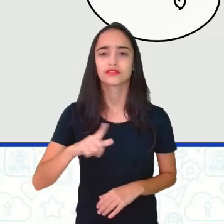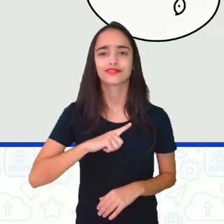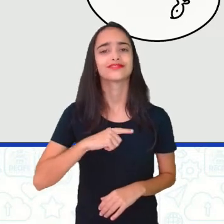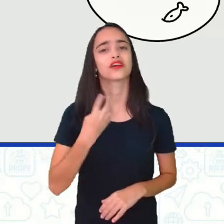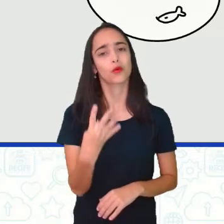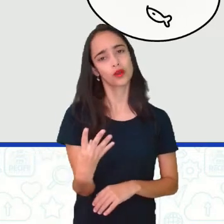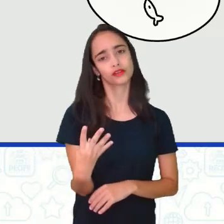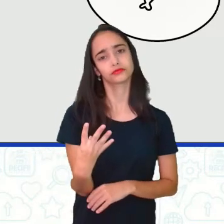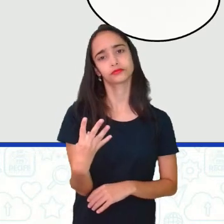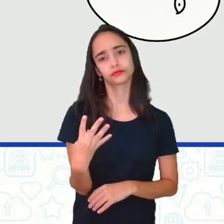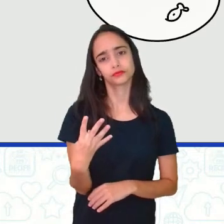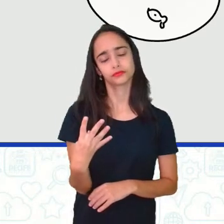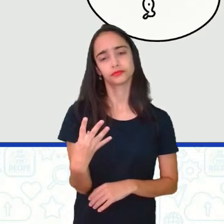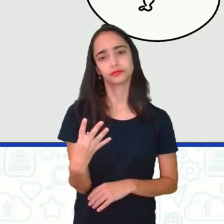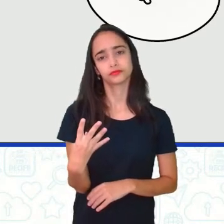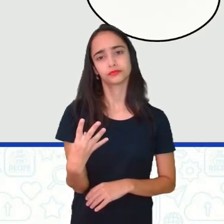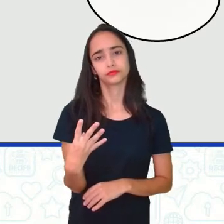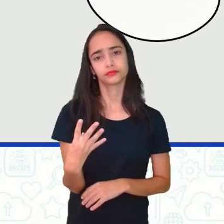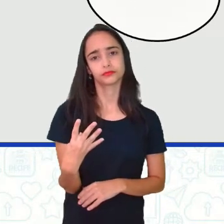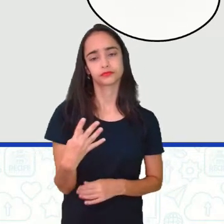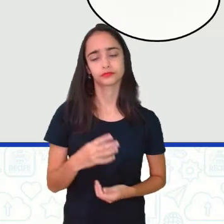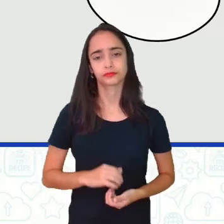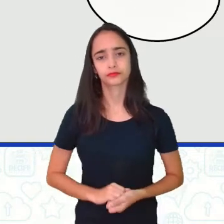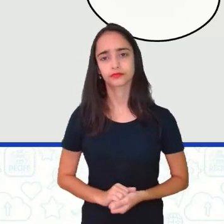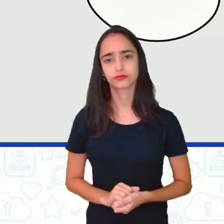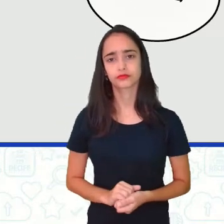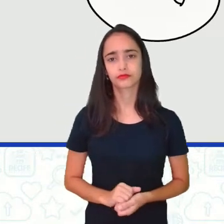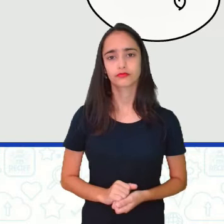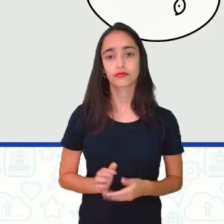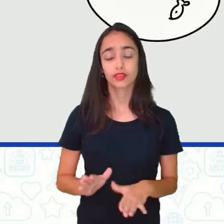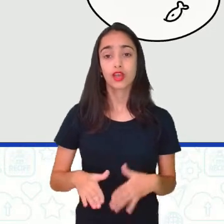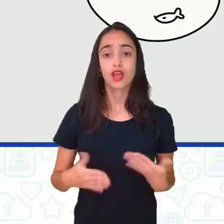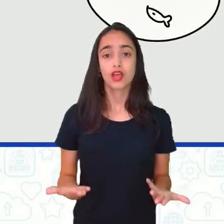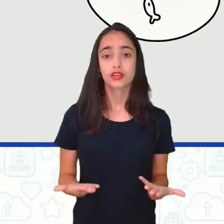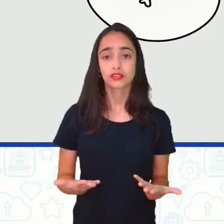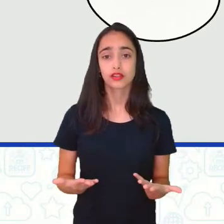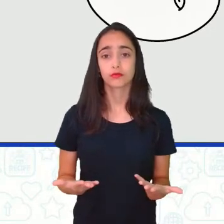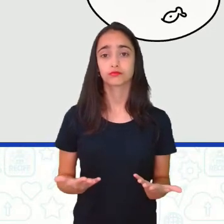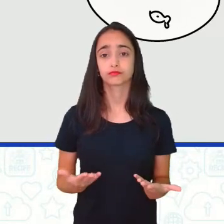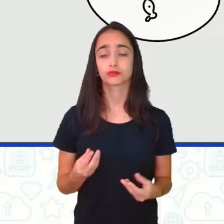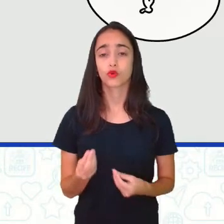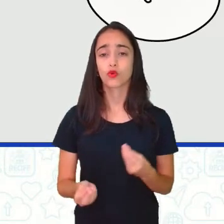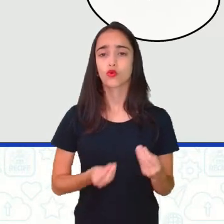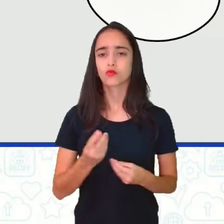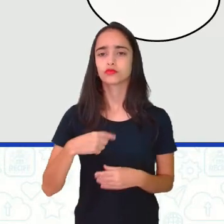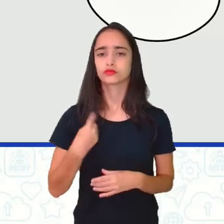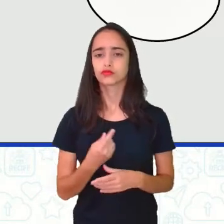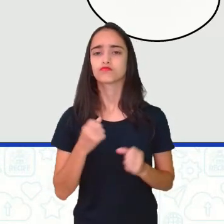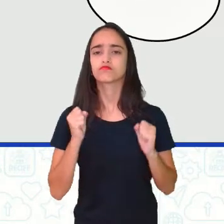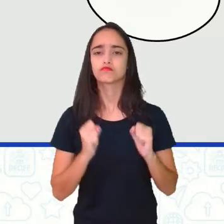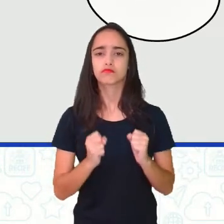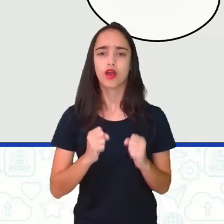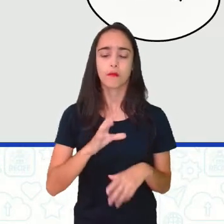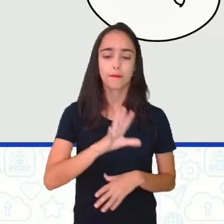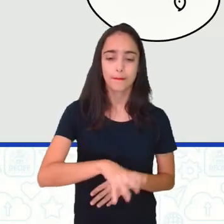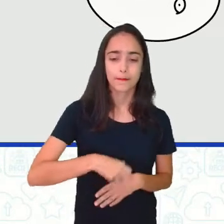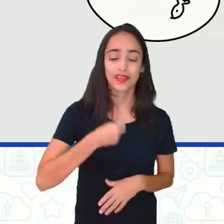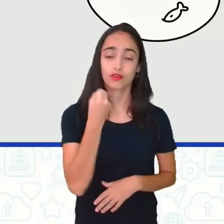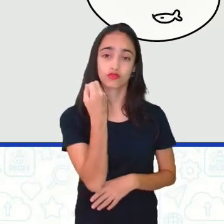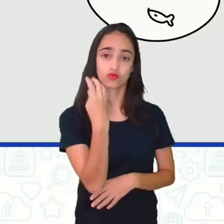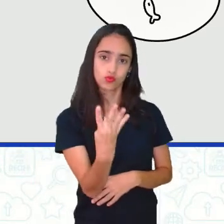4 peixinhos azuis, tá? Então, qual é a chance de eu pegar esses